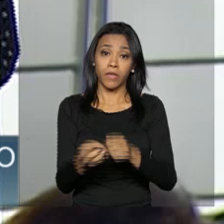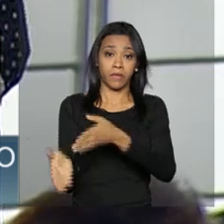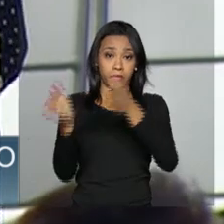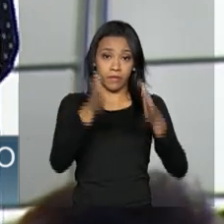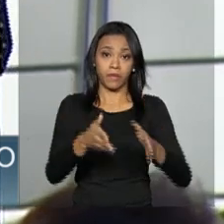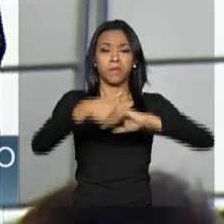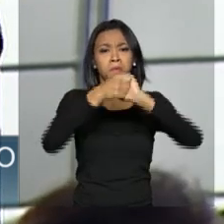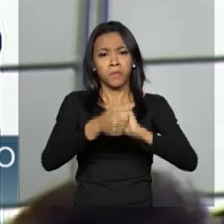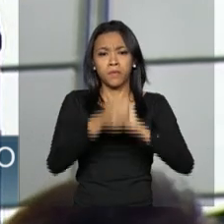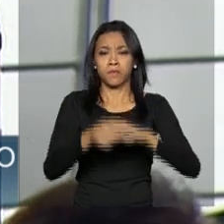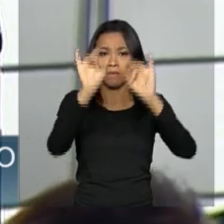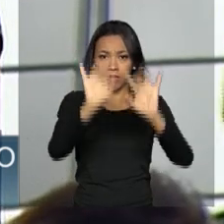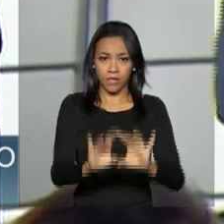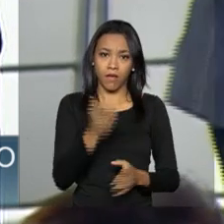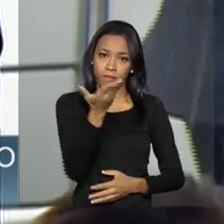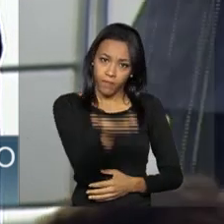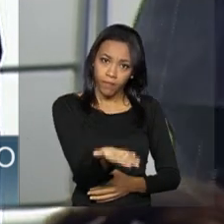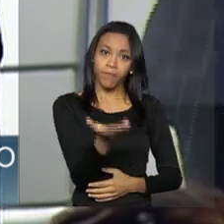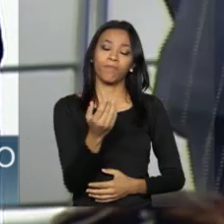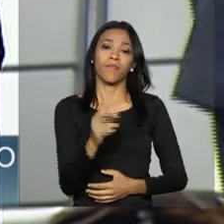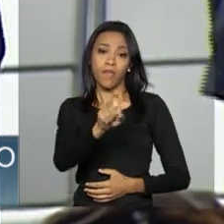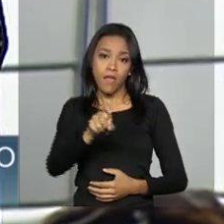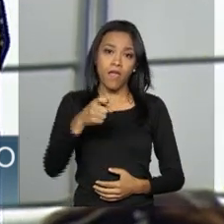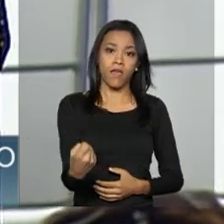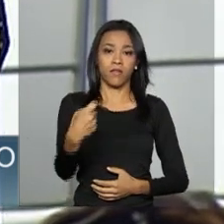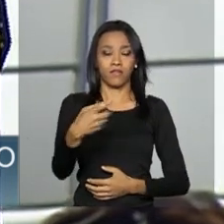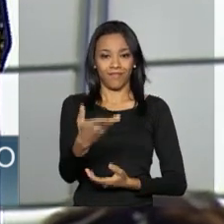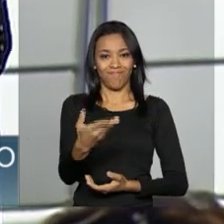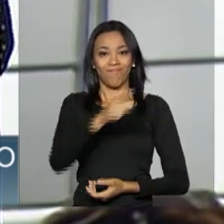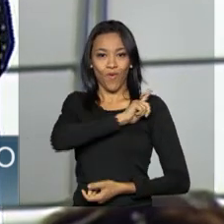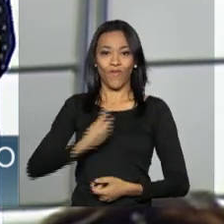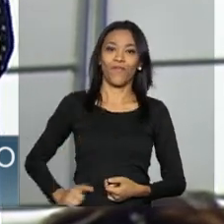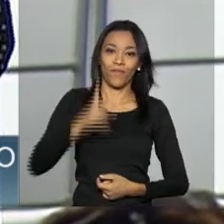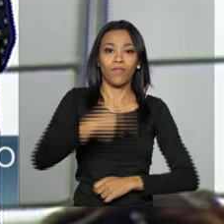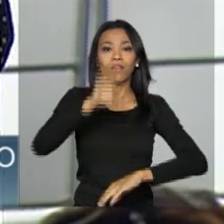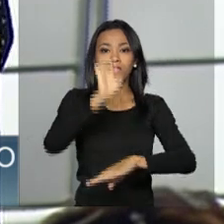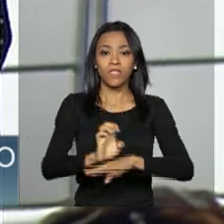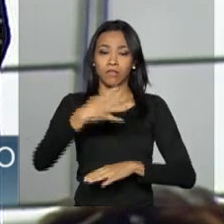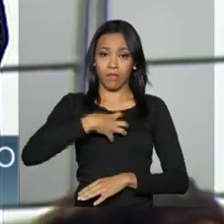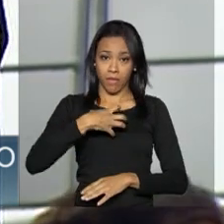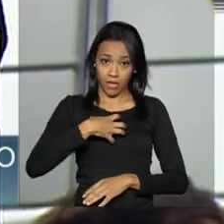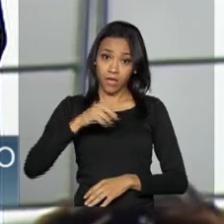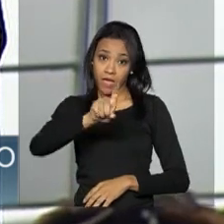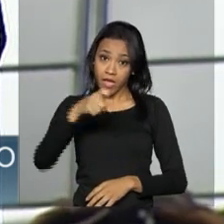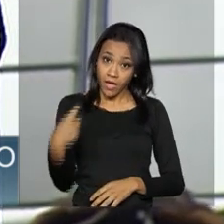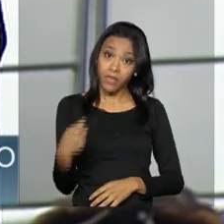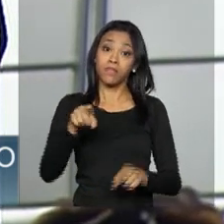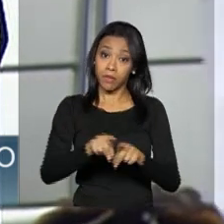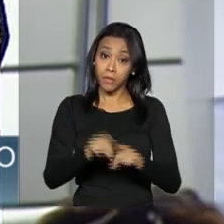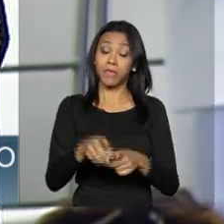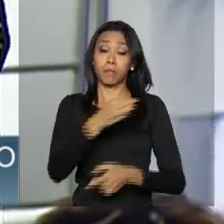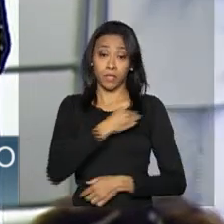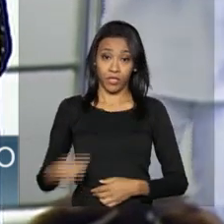cumprimento especial ao ex-governador da Bahia, ex-ministro da Defesa, Jacques